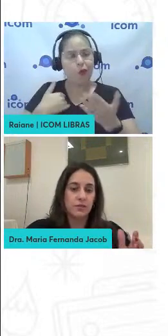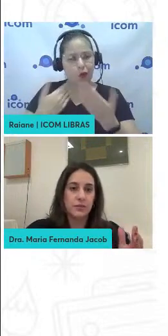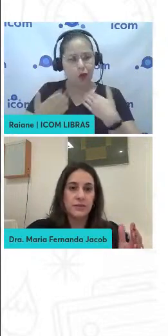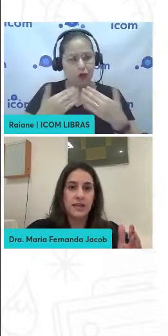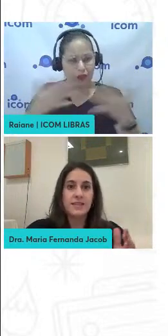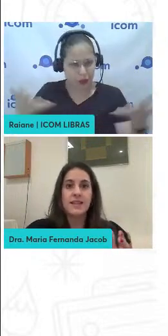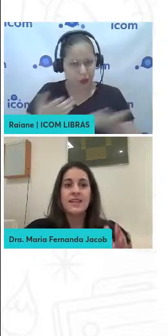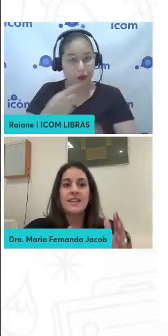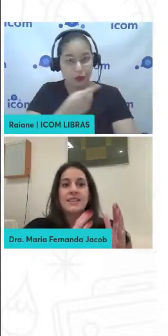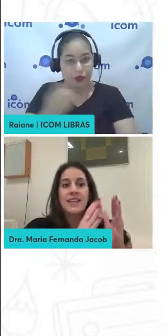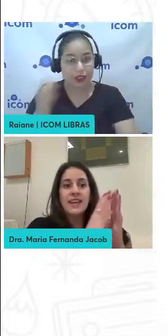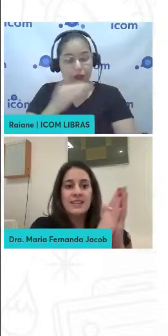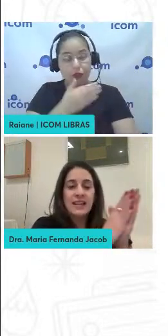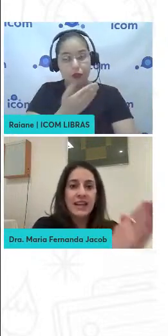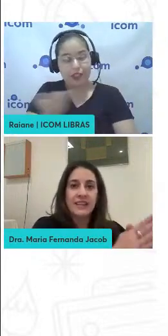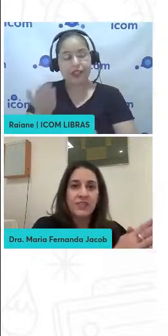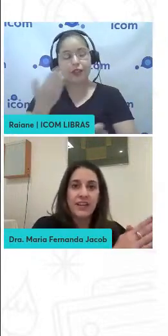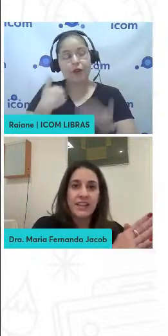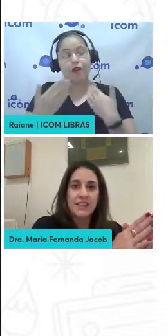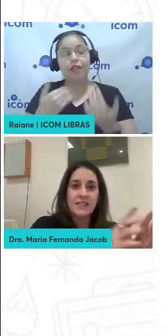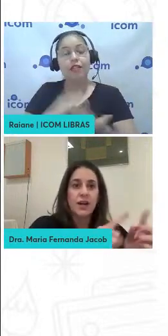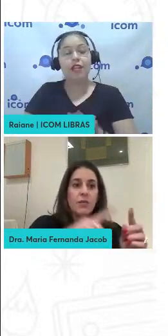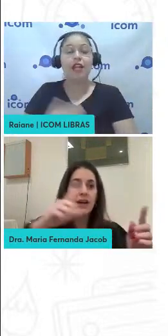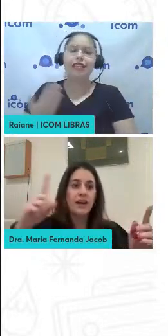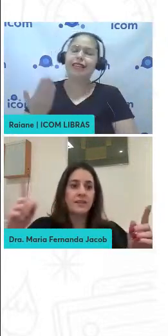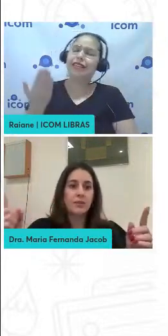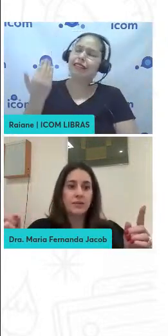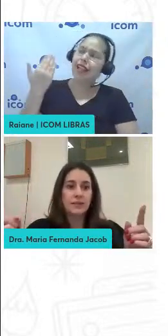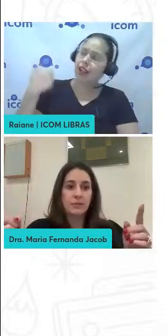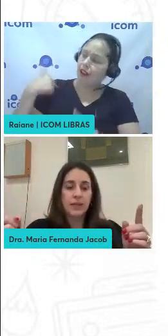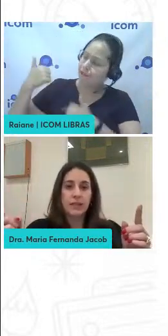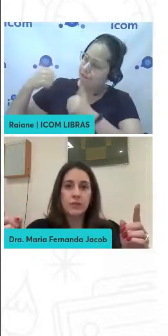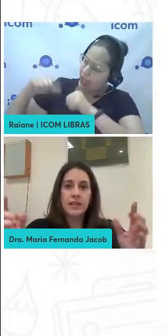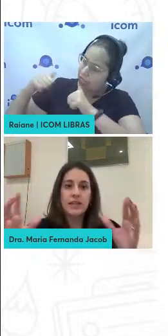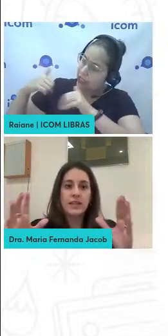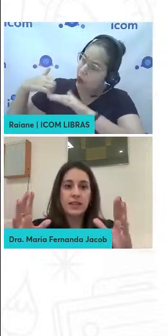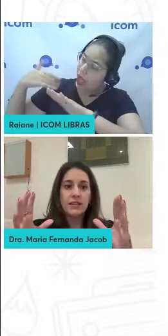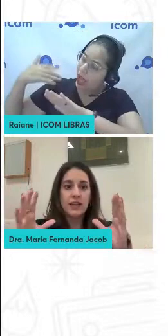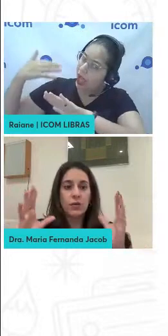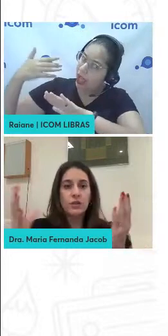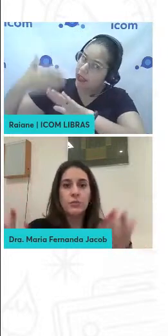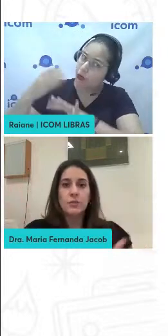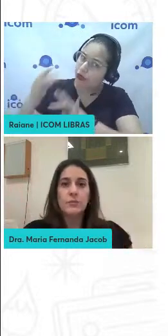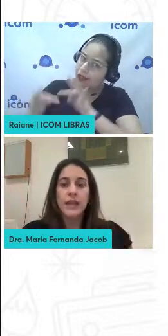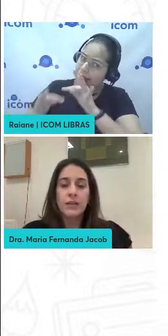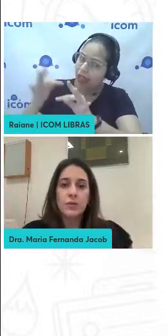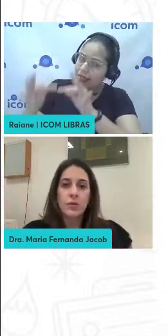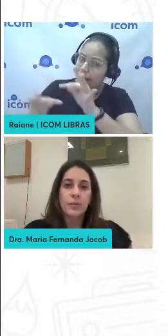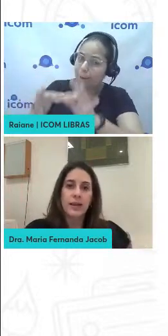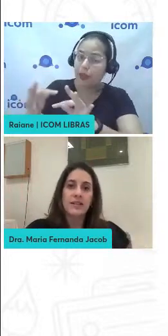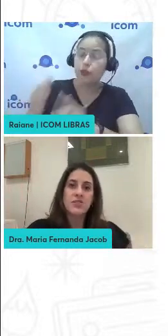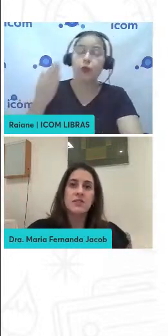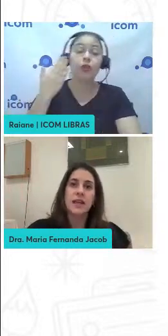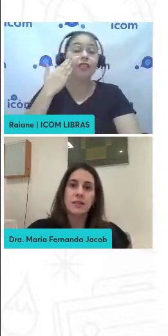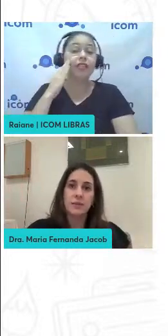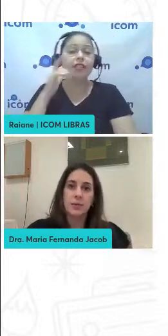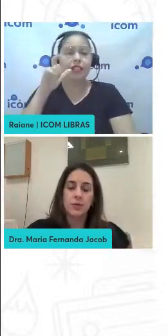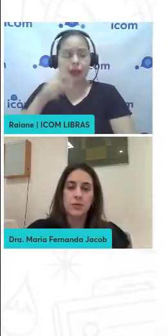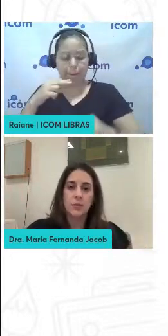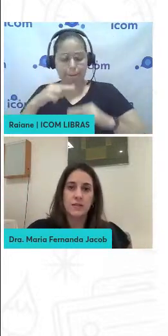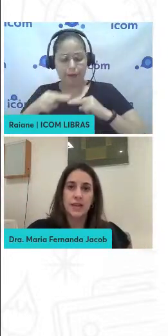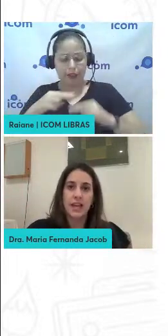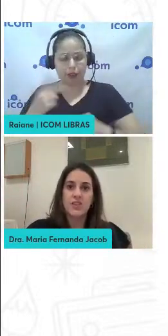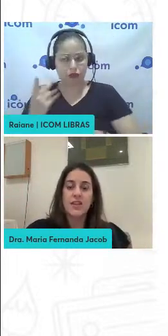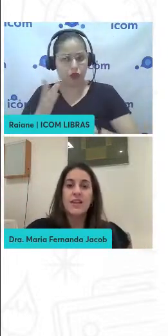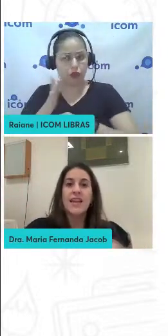hoje aqui com vocês, desde lá da avaliação até o tratamento, e entender qual é o momento que o Pilates entra para